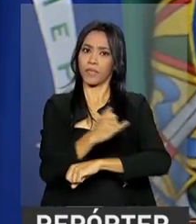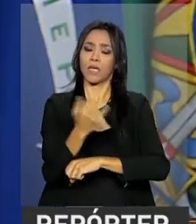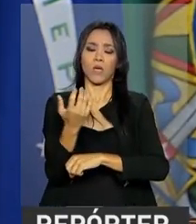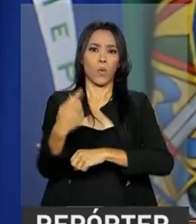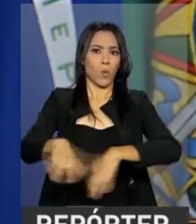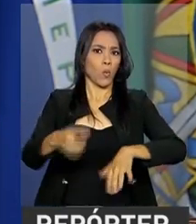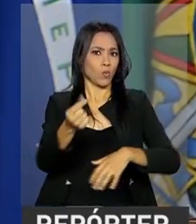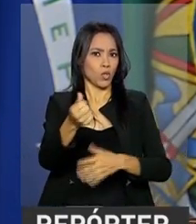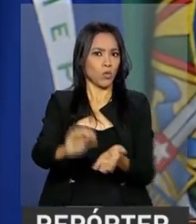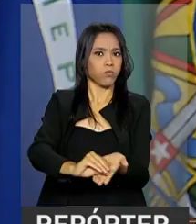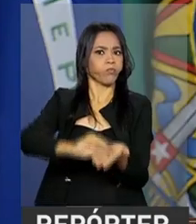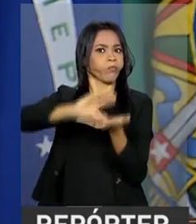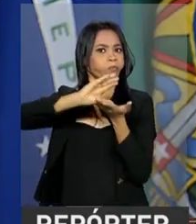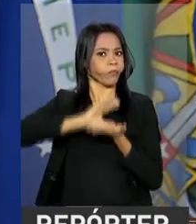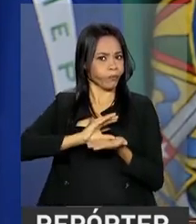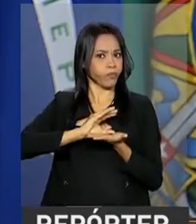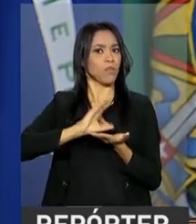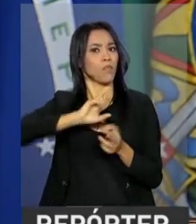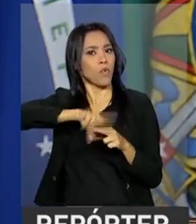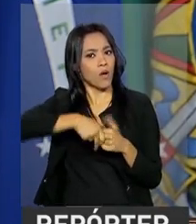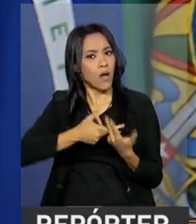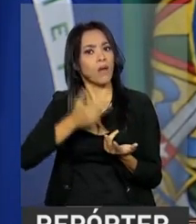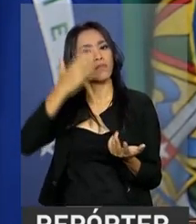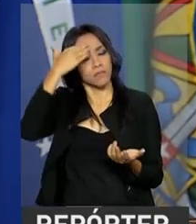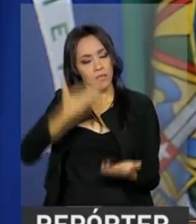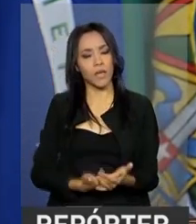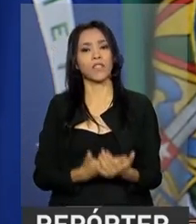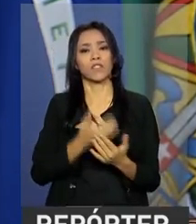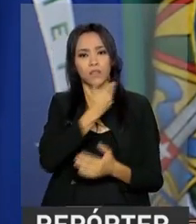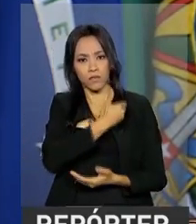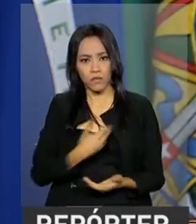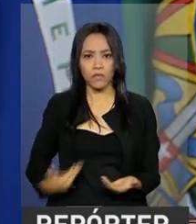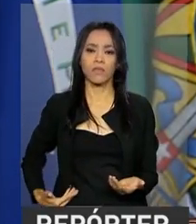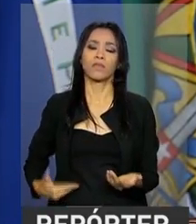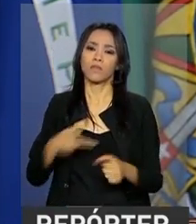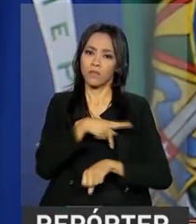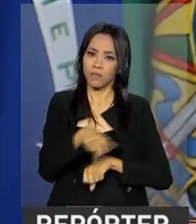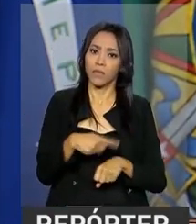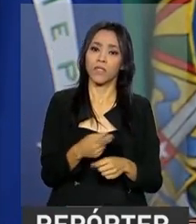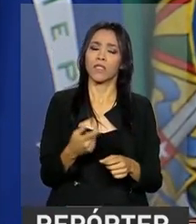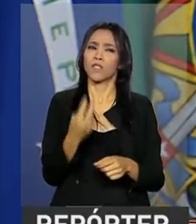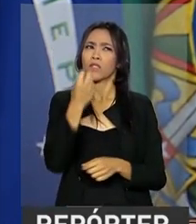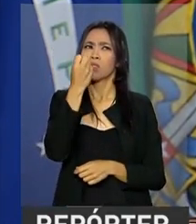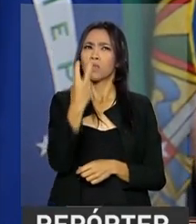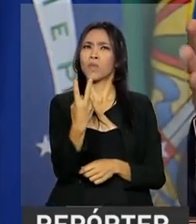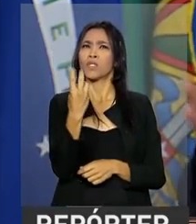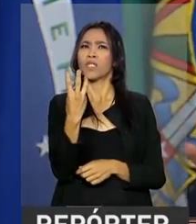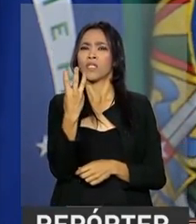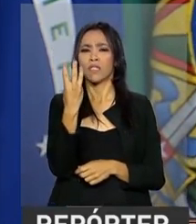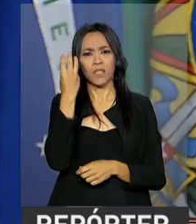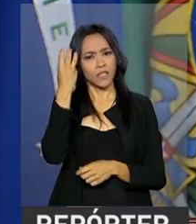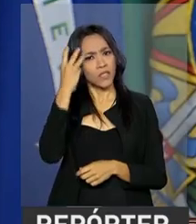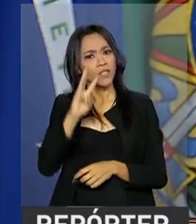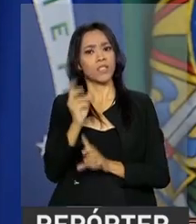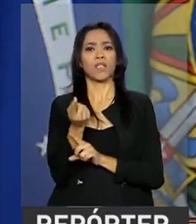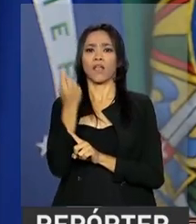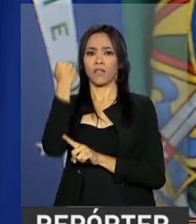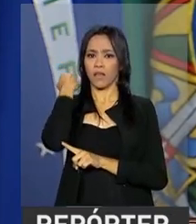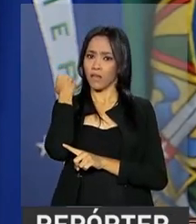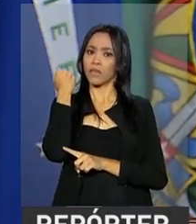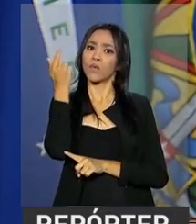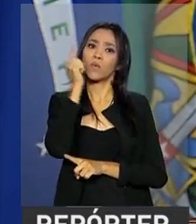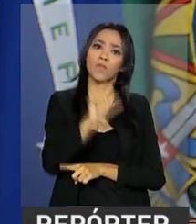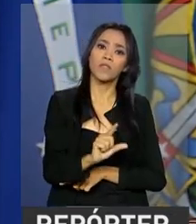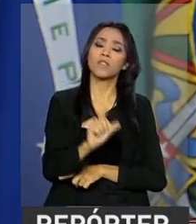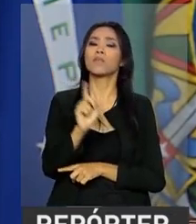em Face da credibilidade nós conseguimos há 2 TR dias atrás ah levar adiante a concessão de um